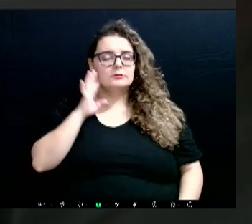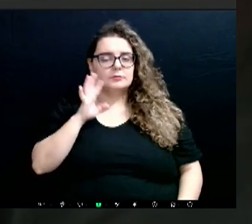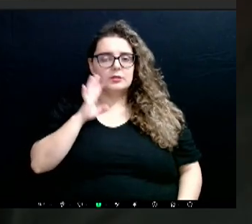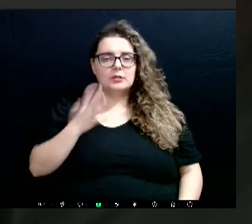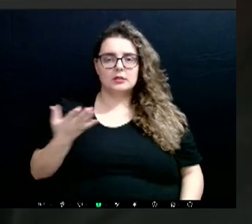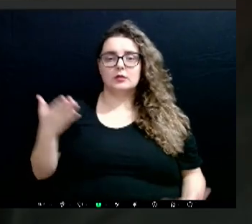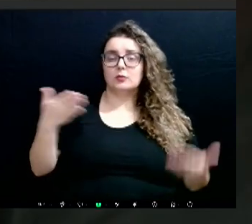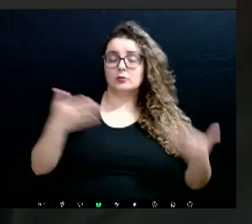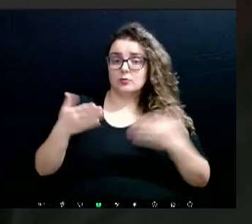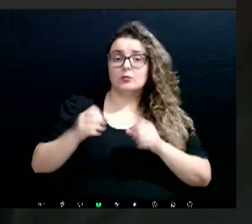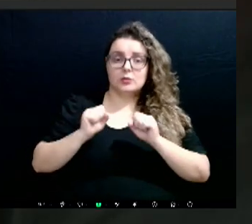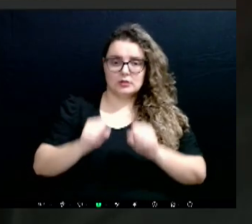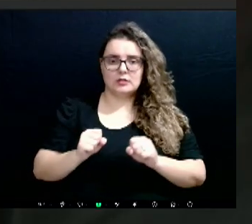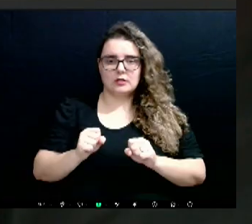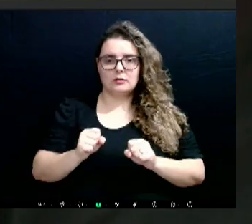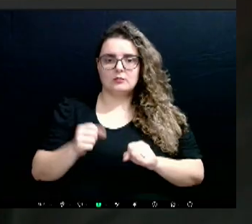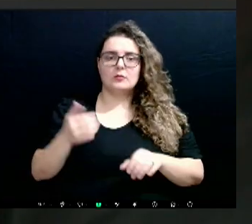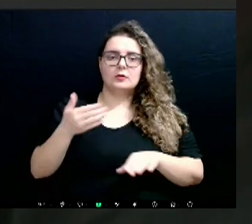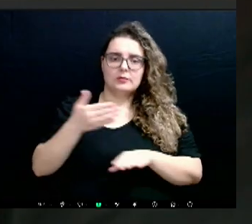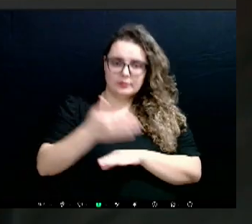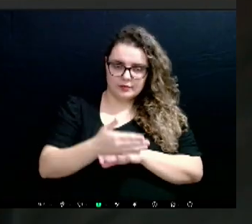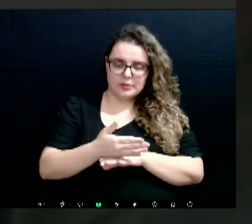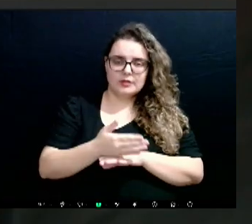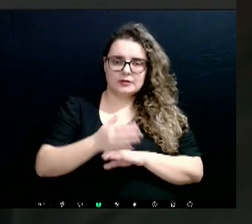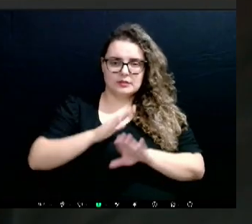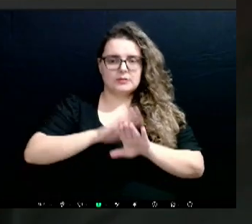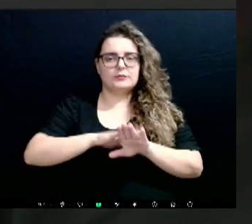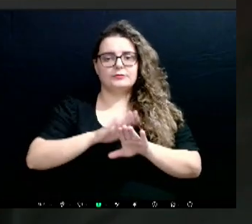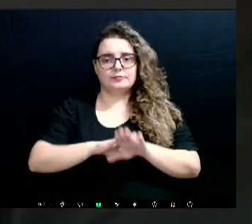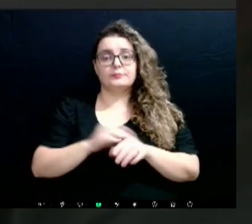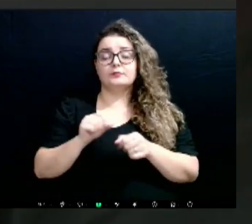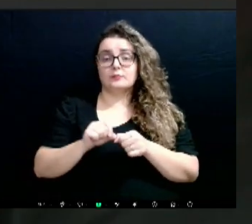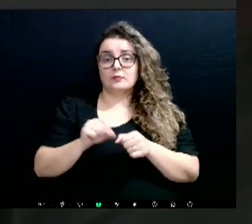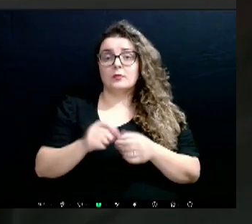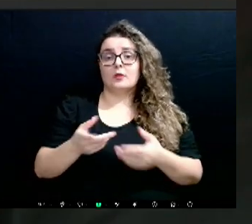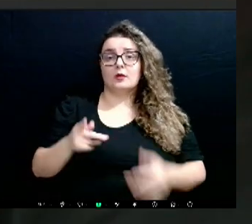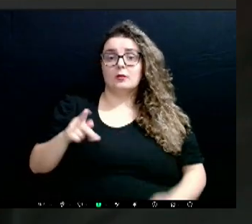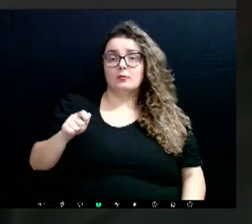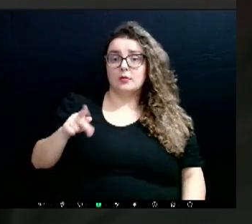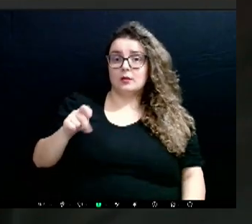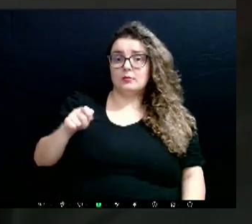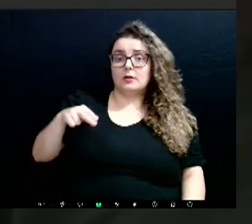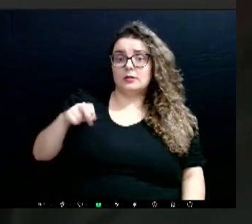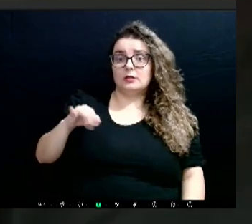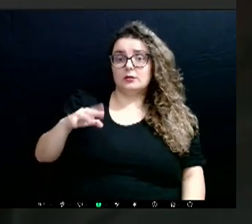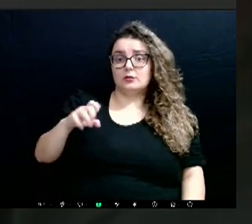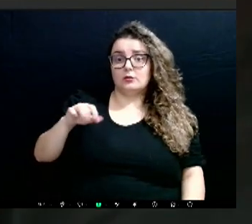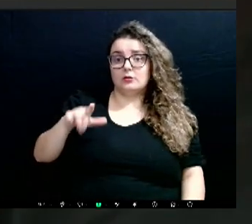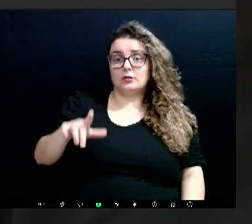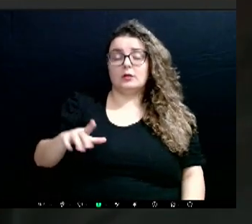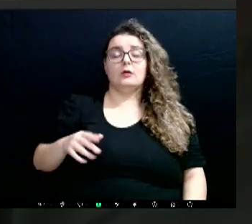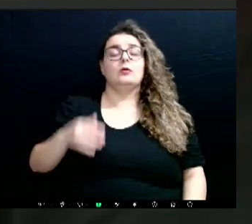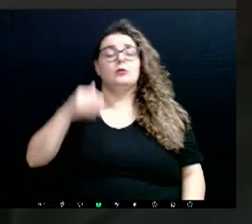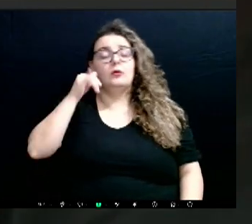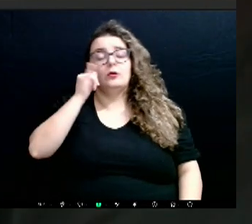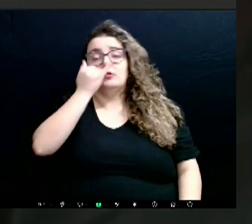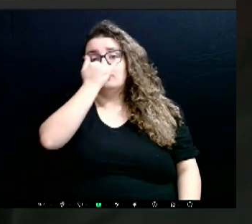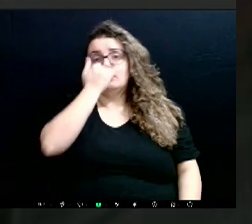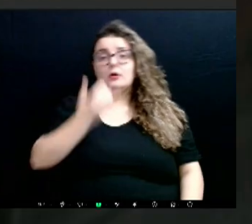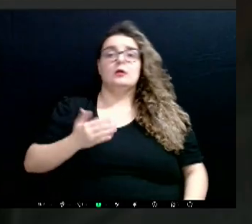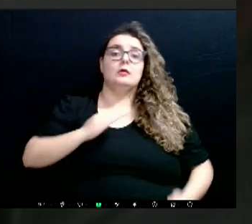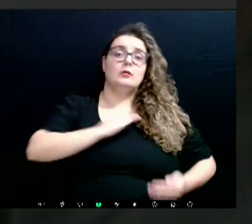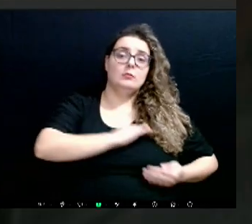puder participar dessa ação e fazer aí o seu Papa Nicolau, né, o seu preventivo, a mamografia, os